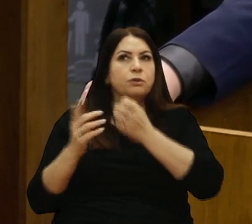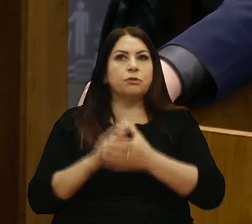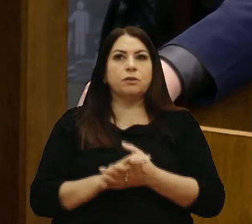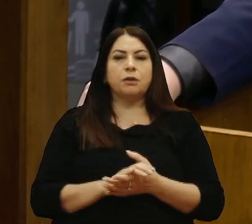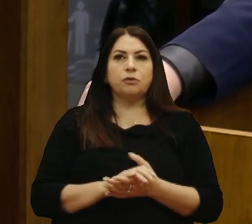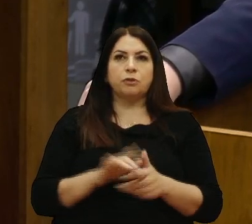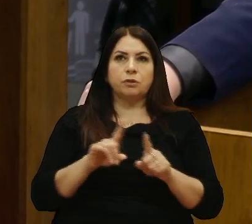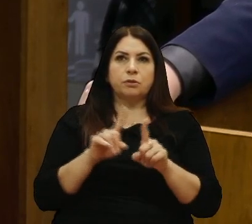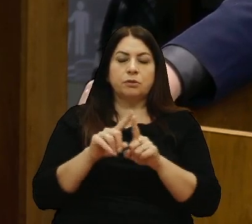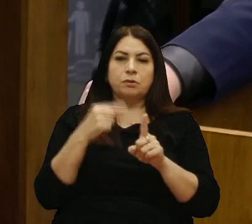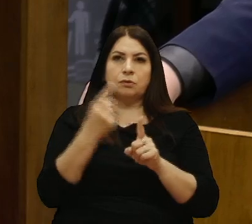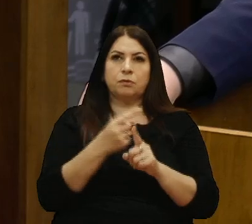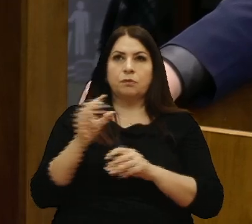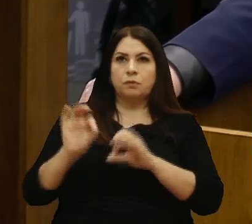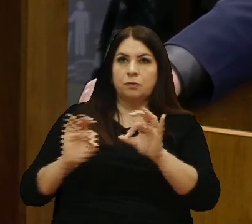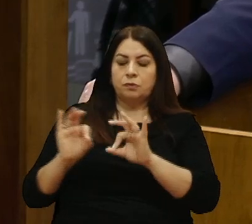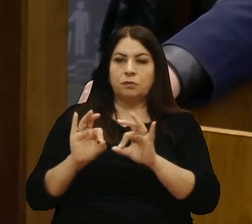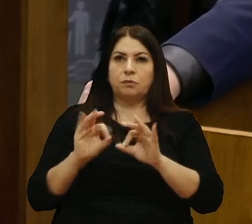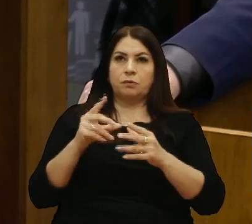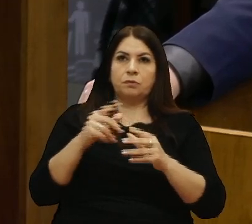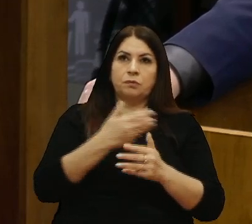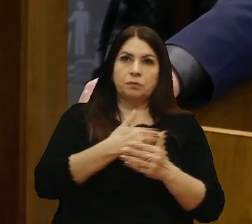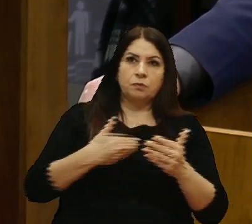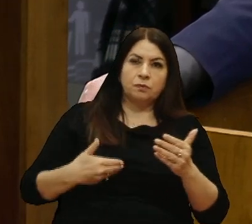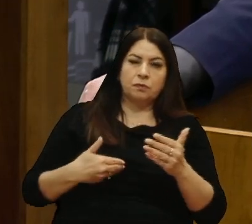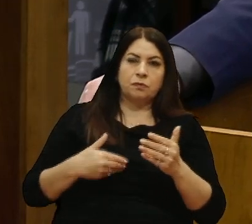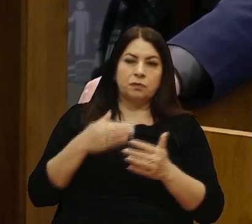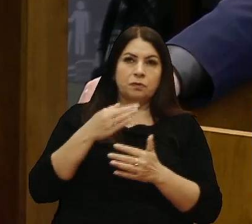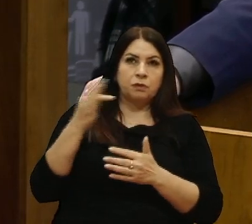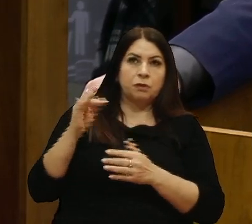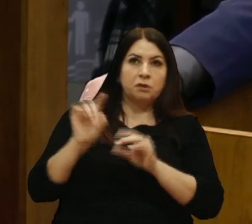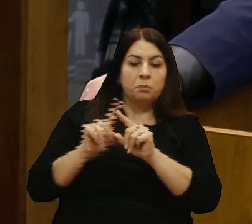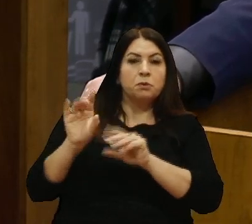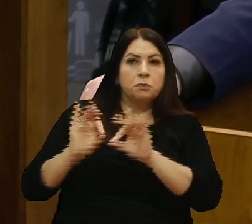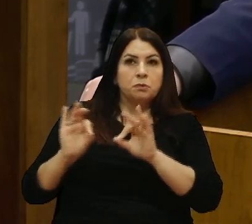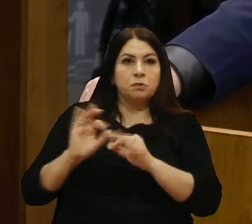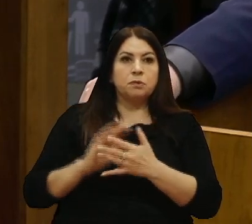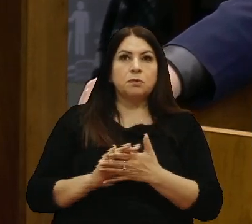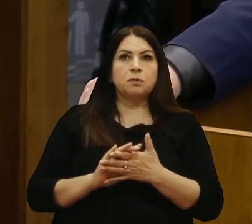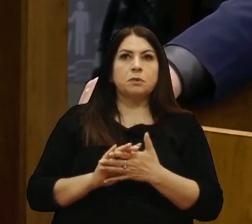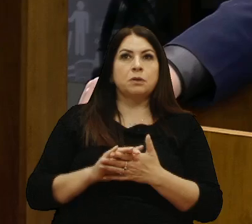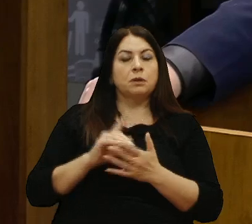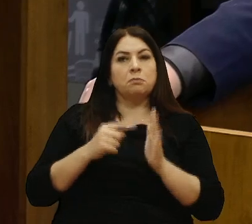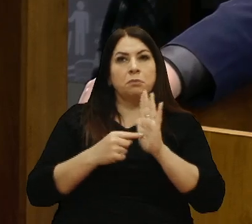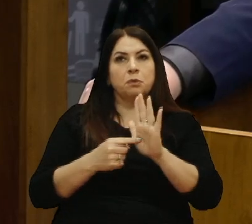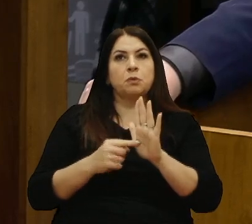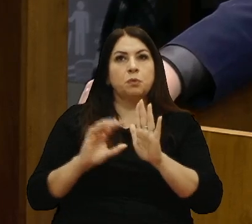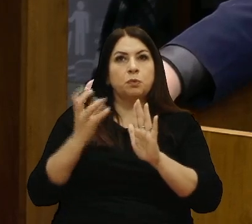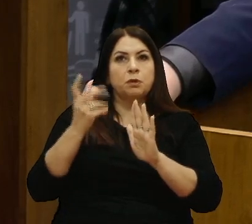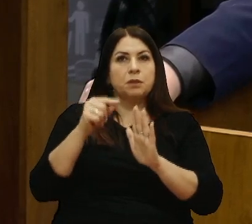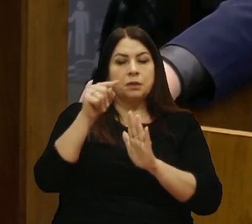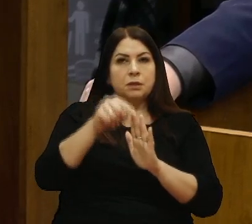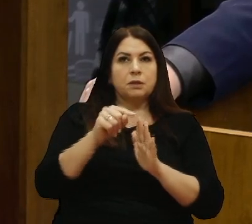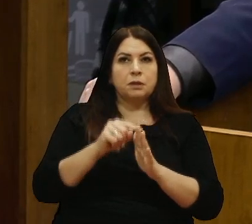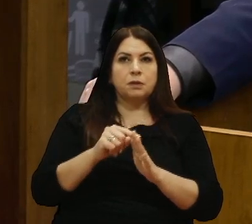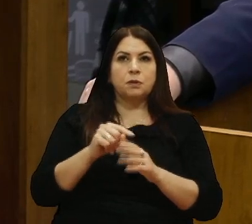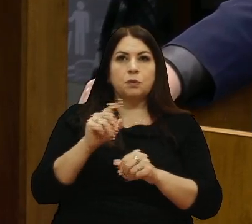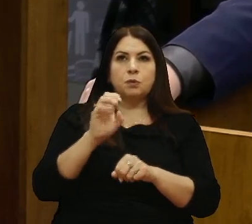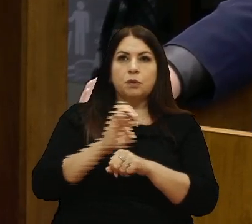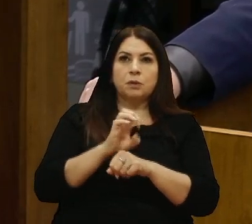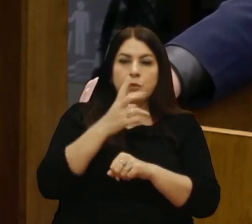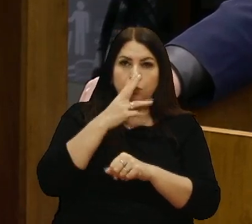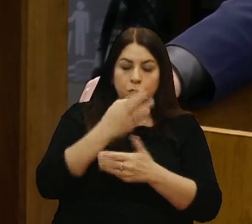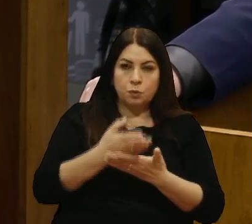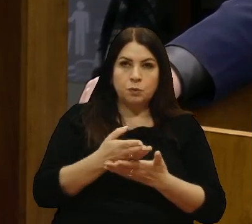estabelece, a oposição se organiza e o governo também se organiza. Então a gente só precisa lembrar que é um reflexo que acontece lá na União, acontece no Estado da mesma